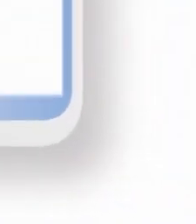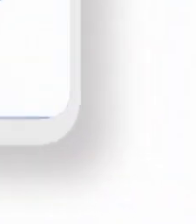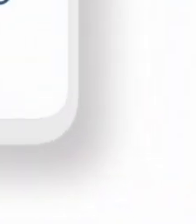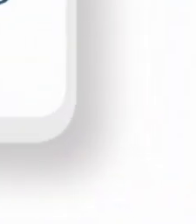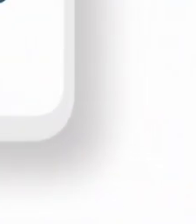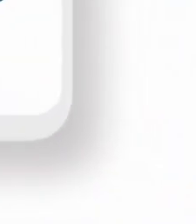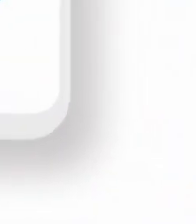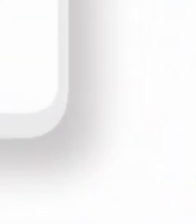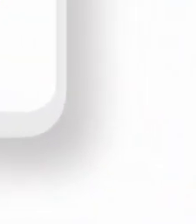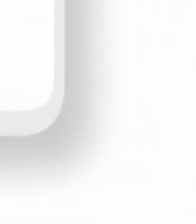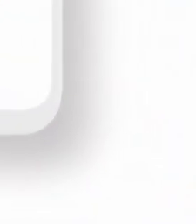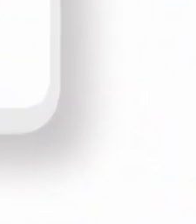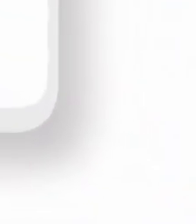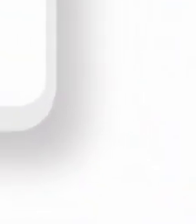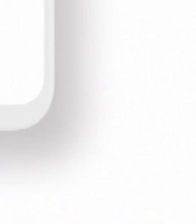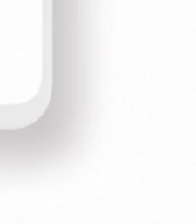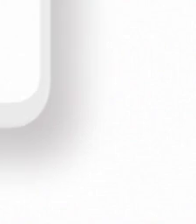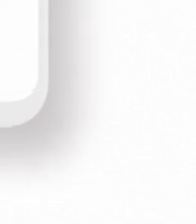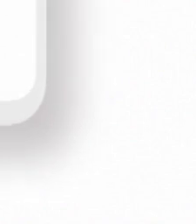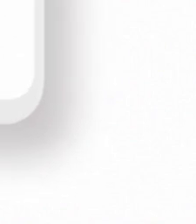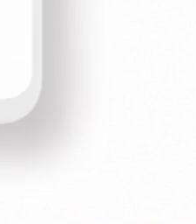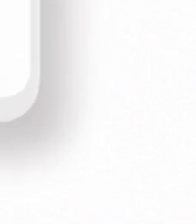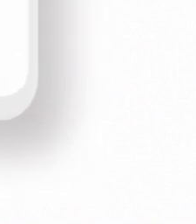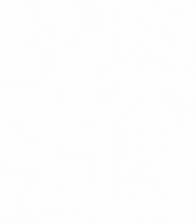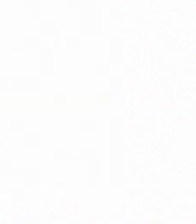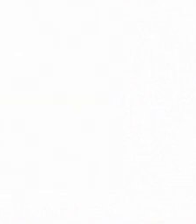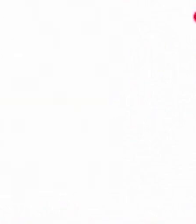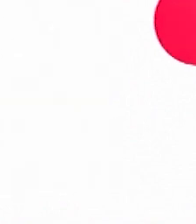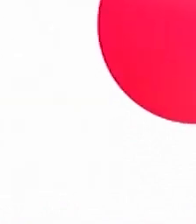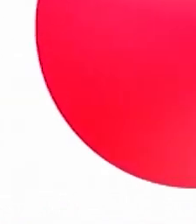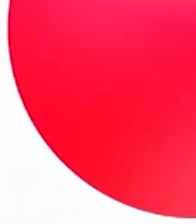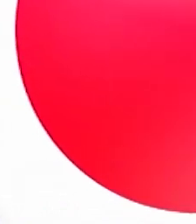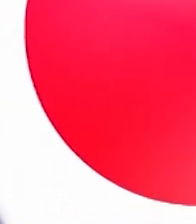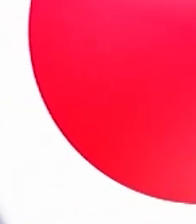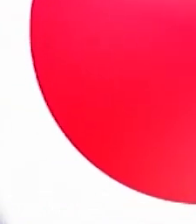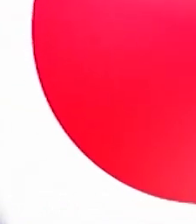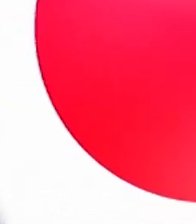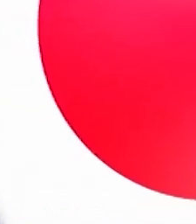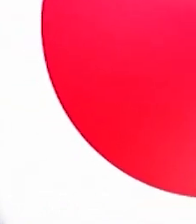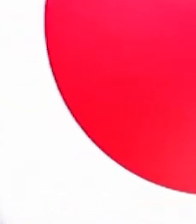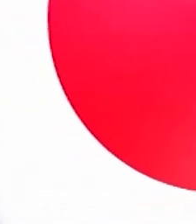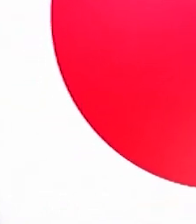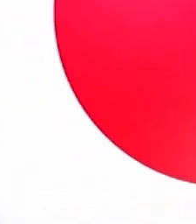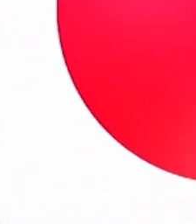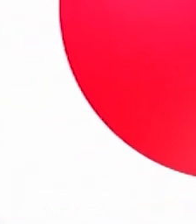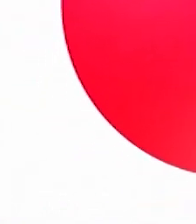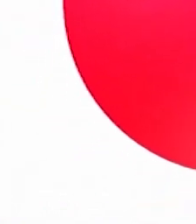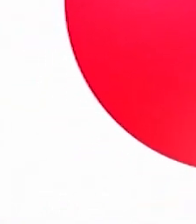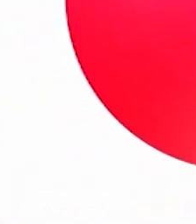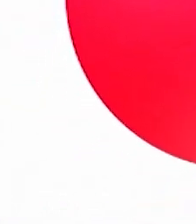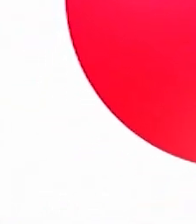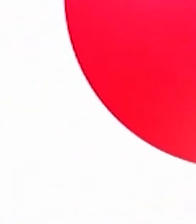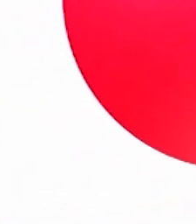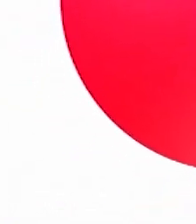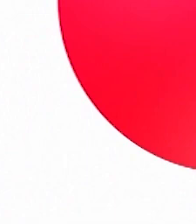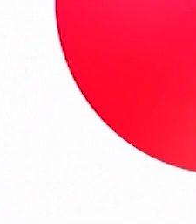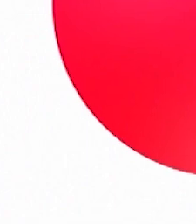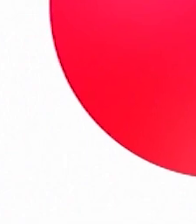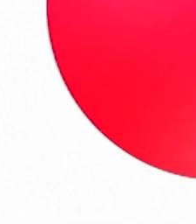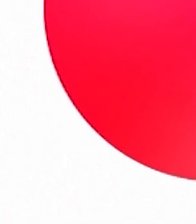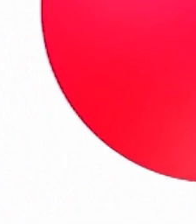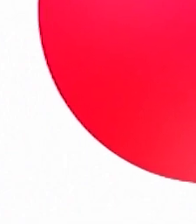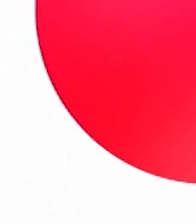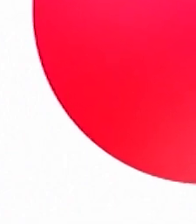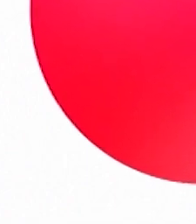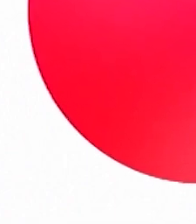e jornalística ao alcance da sua mão. Para baixar, busque o aplicativo pelo nome da rádio,